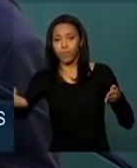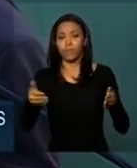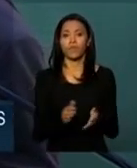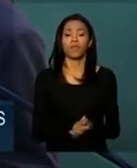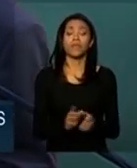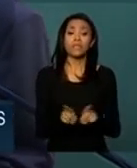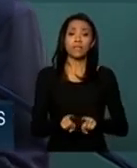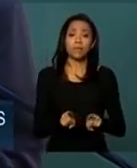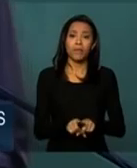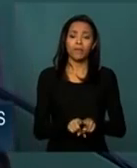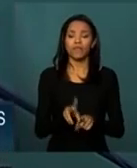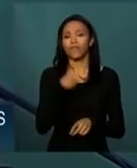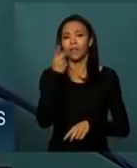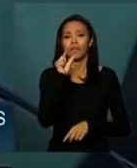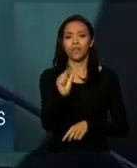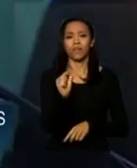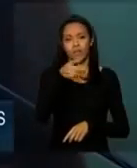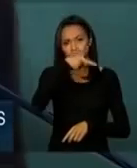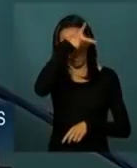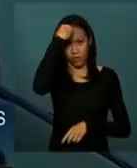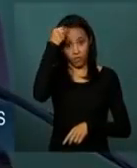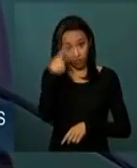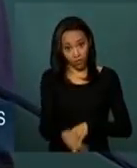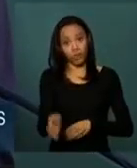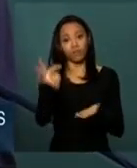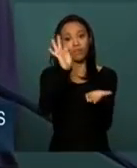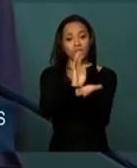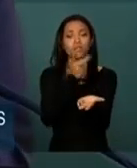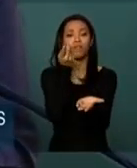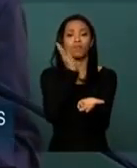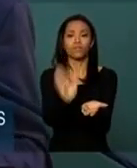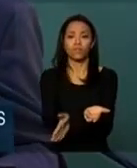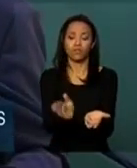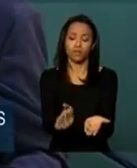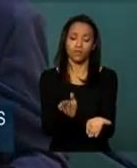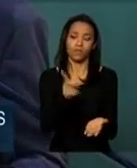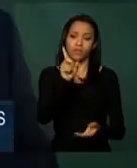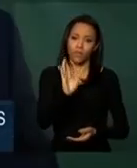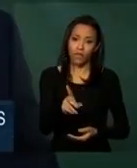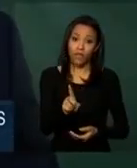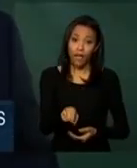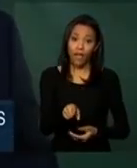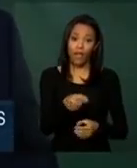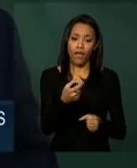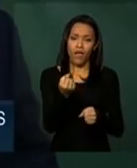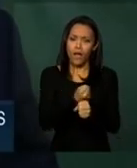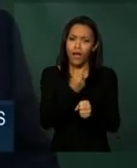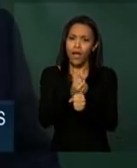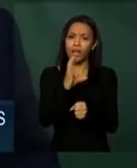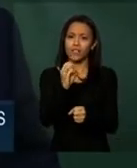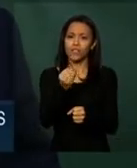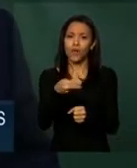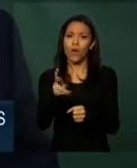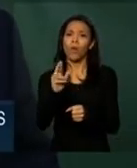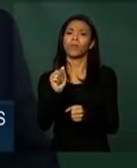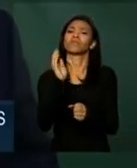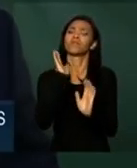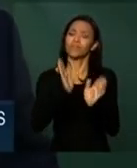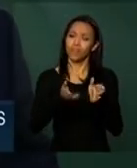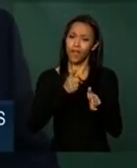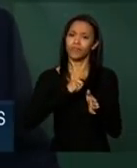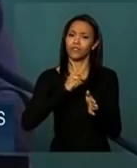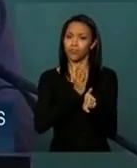prefeito Firmino Filho já discorreu, que são as obras que nós já tínhamos naquela época, obras